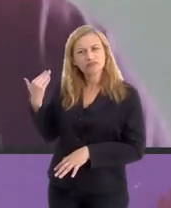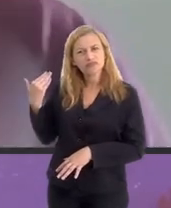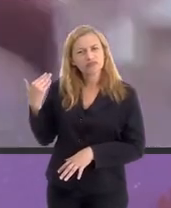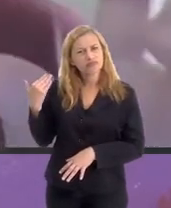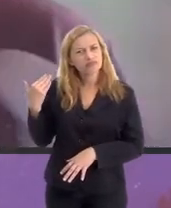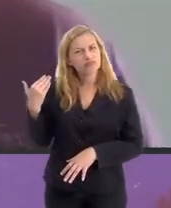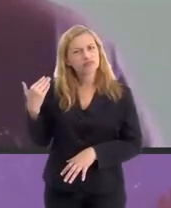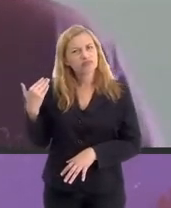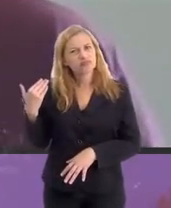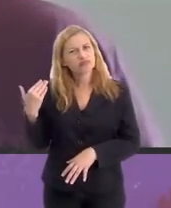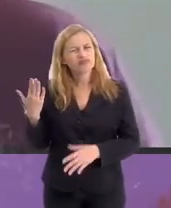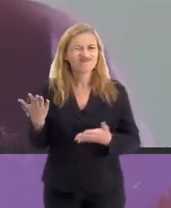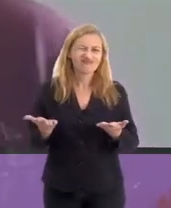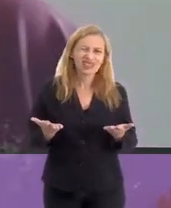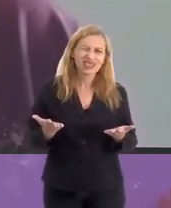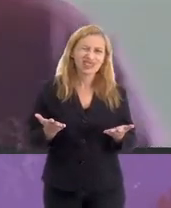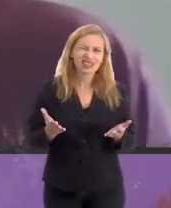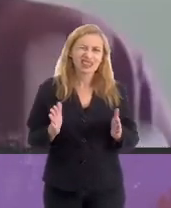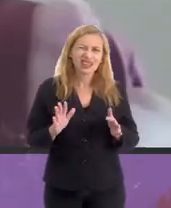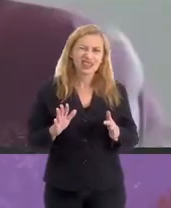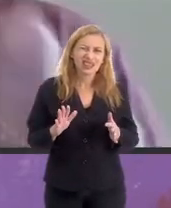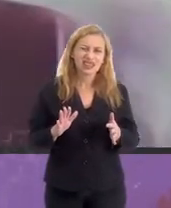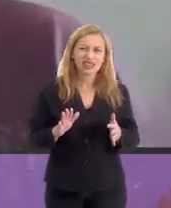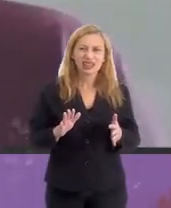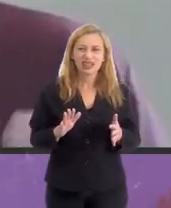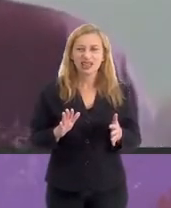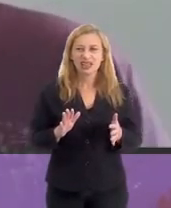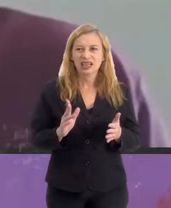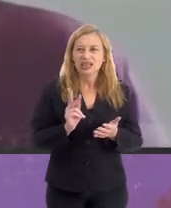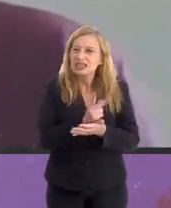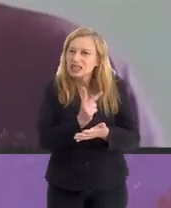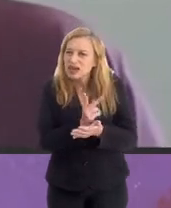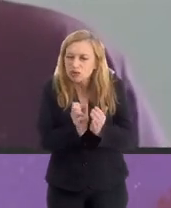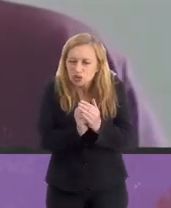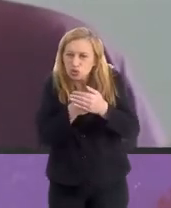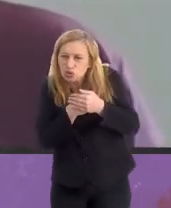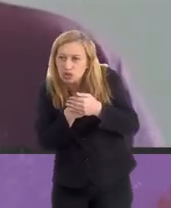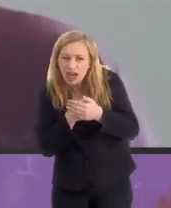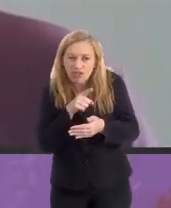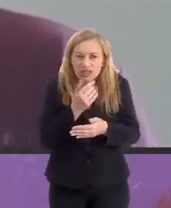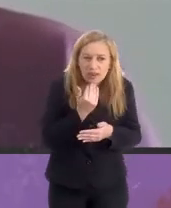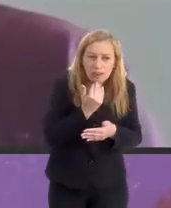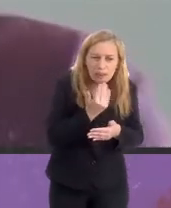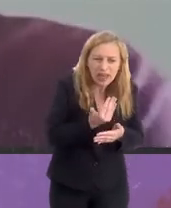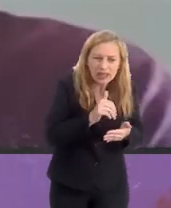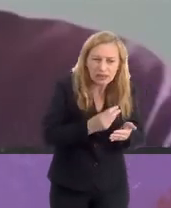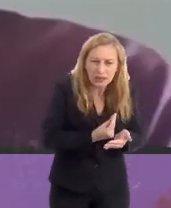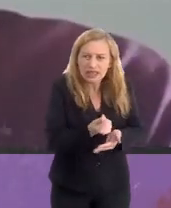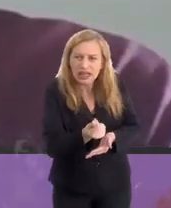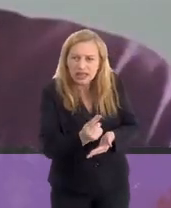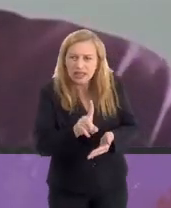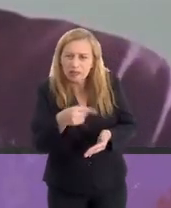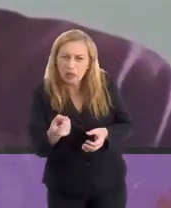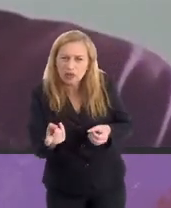existia extraoficialmente com aquela entre "malandragem de Clubes e treinadores Ó você